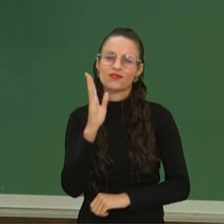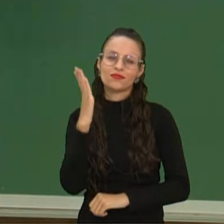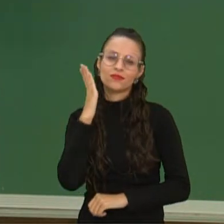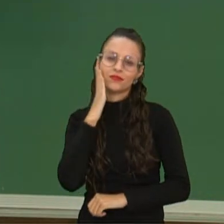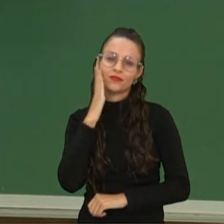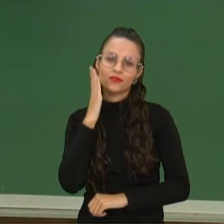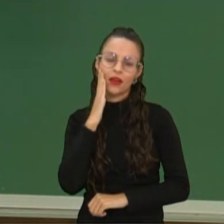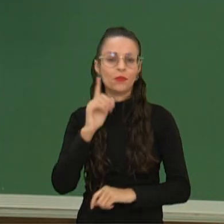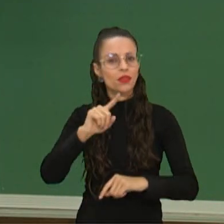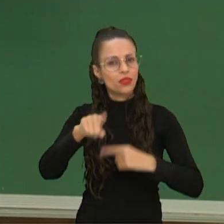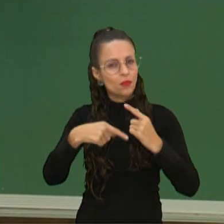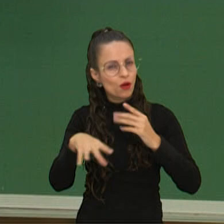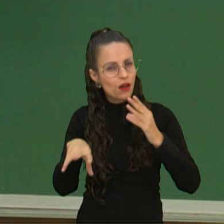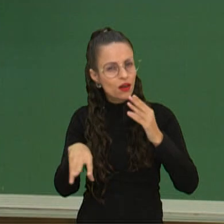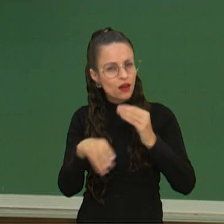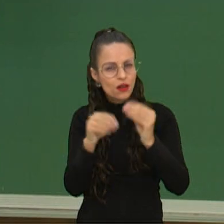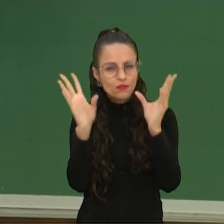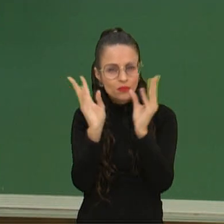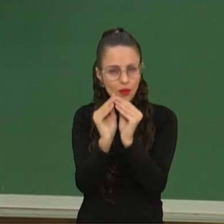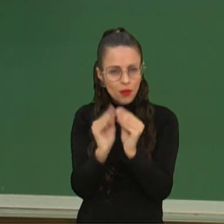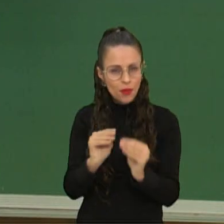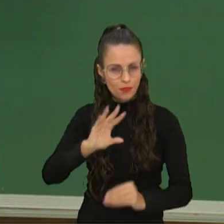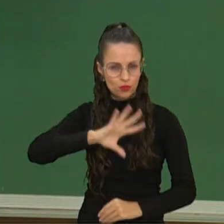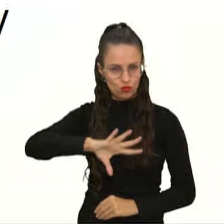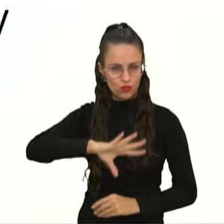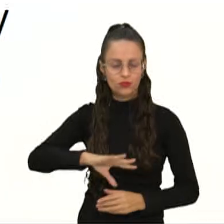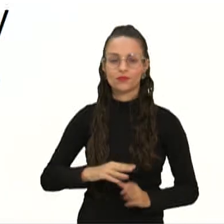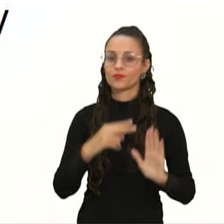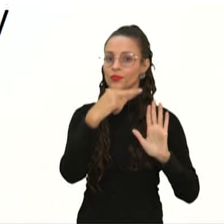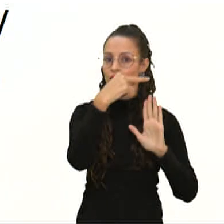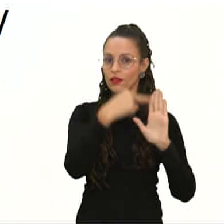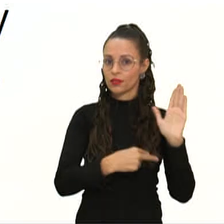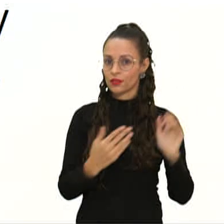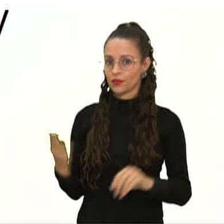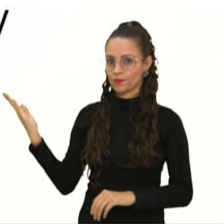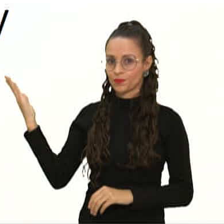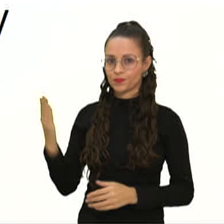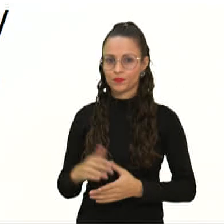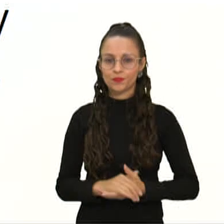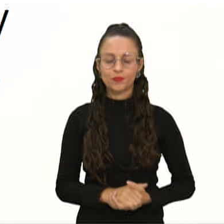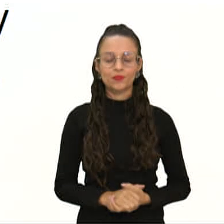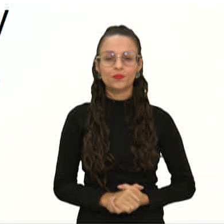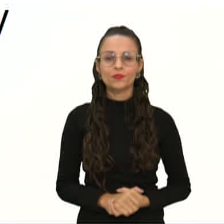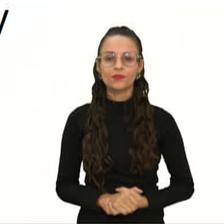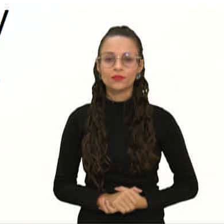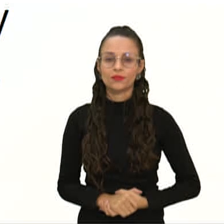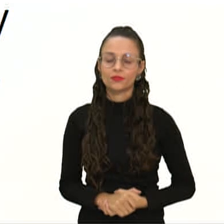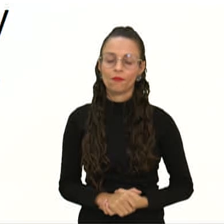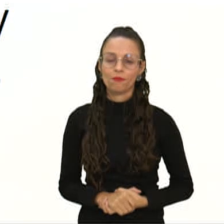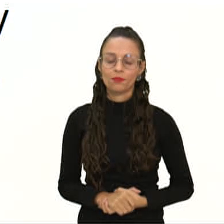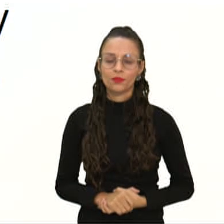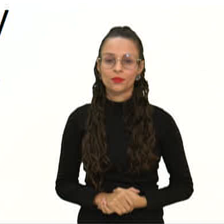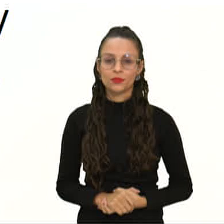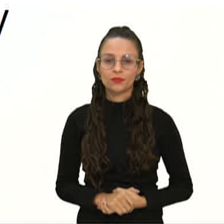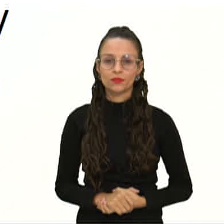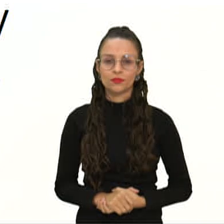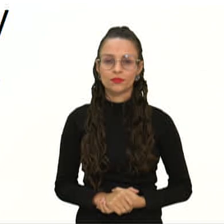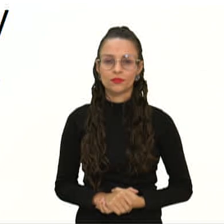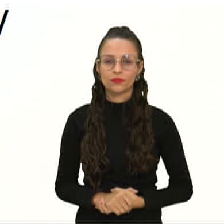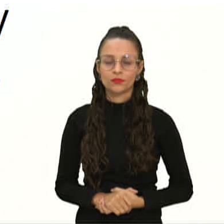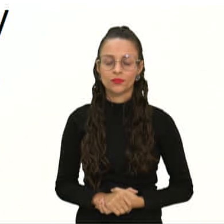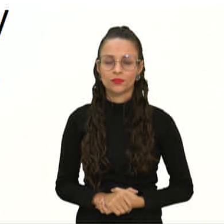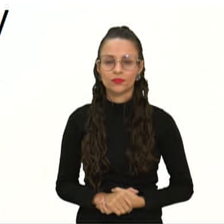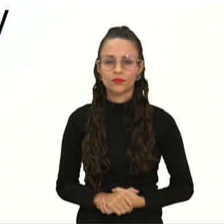Daí eu venho depois dando um apanhado geral sobre do que se trata. Então a primeira parte diz assim, ó. Mistakes are made by us,